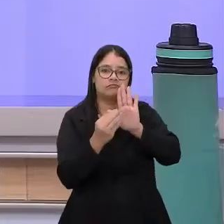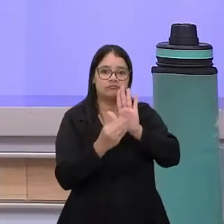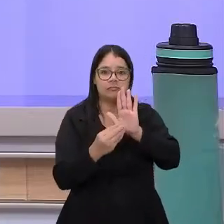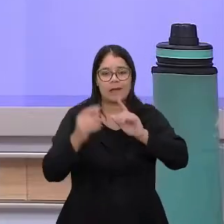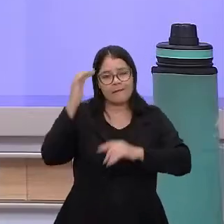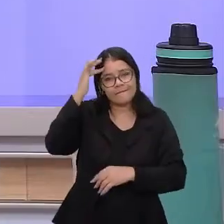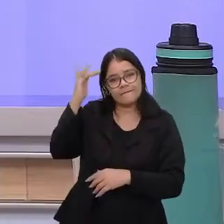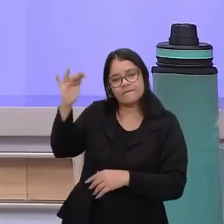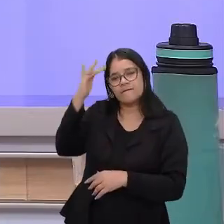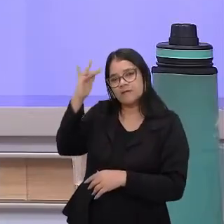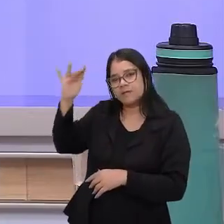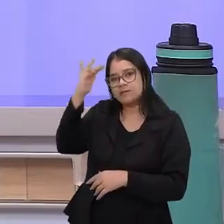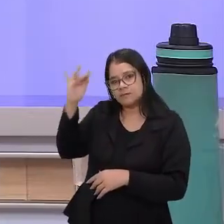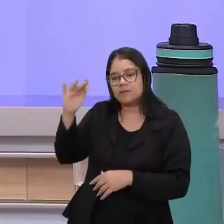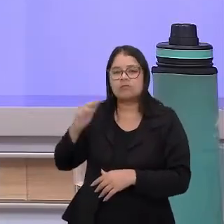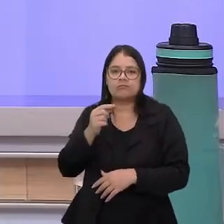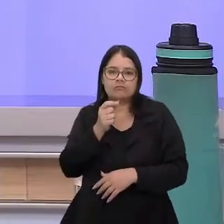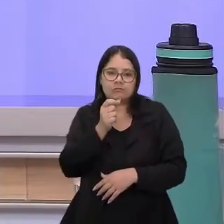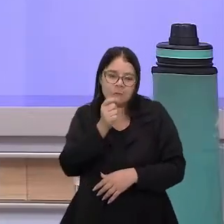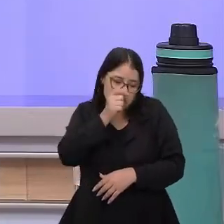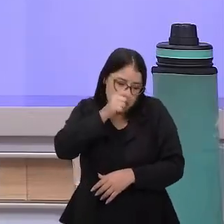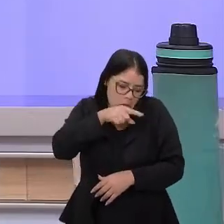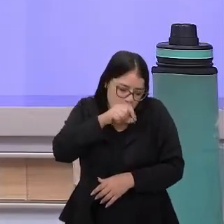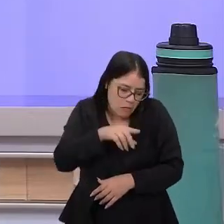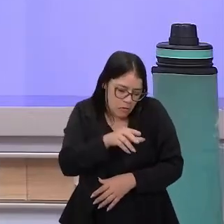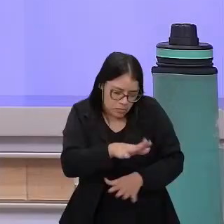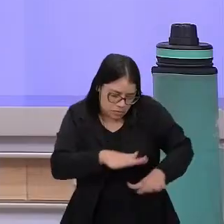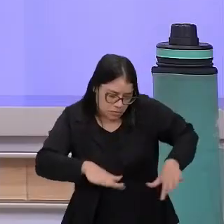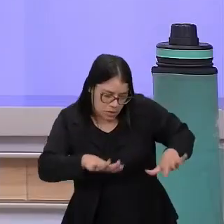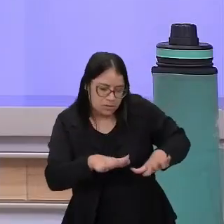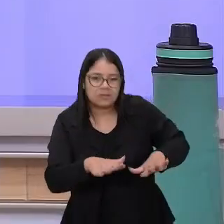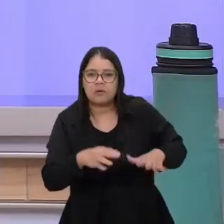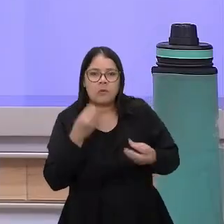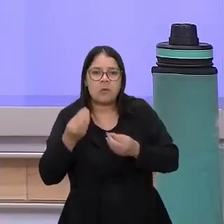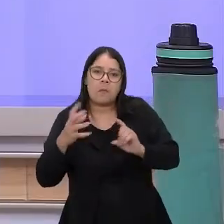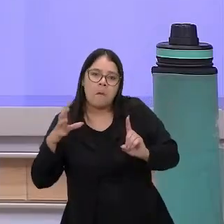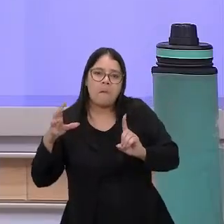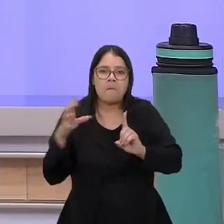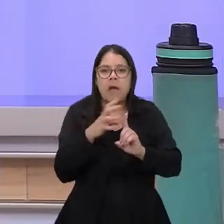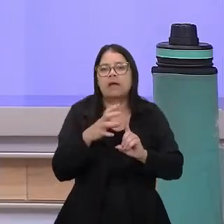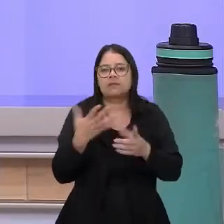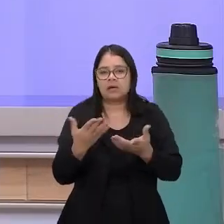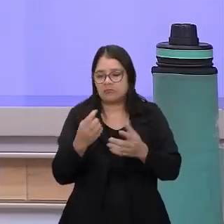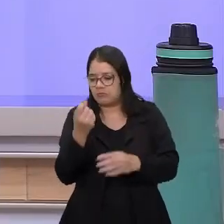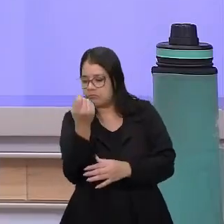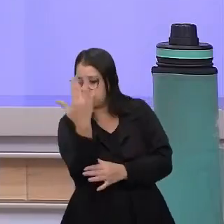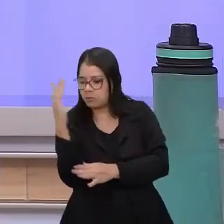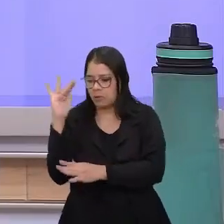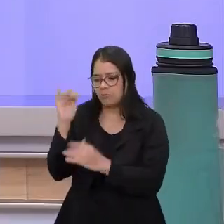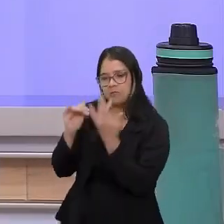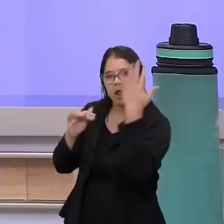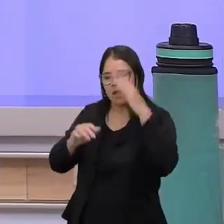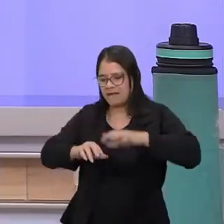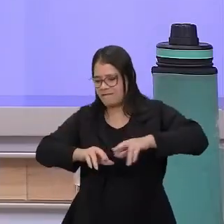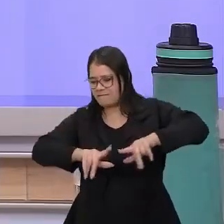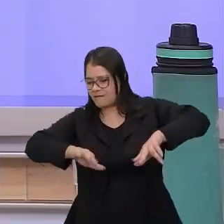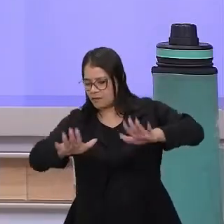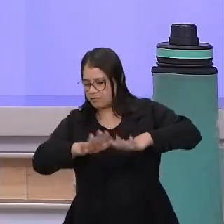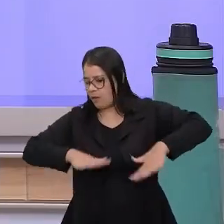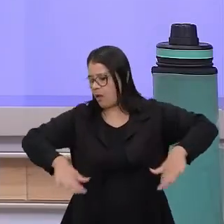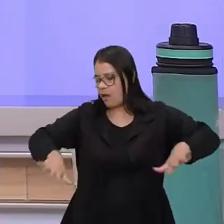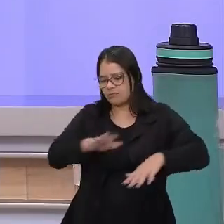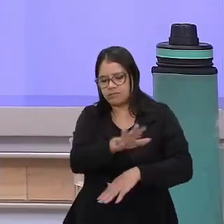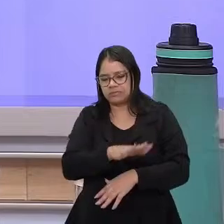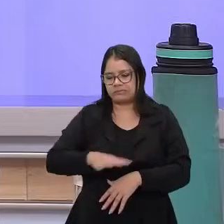essa reflexão sobre os resíduos, como isso pode impactar aí nos ambientes, em vários